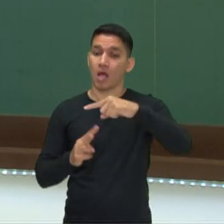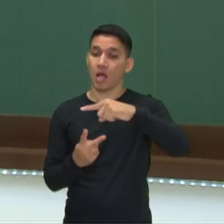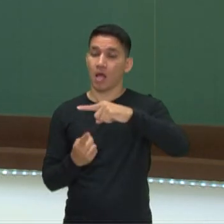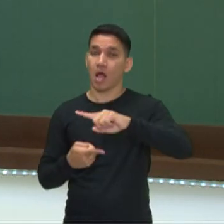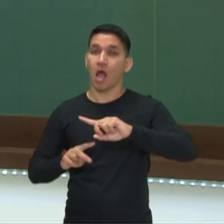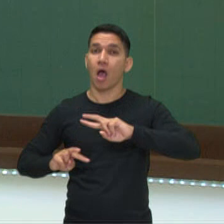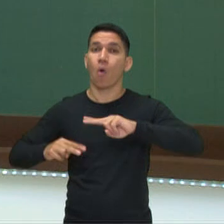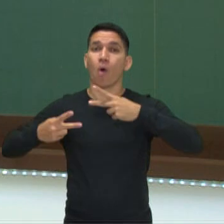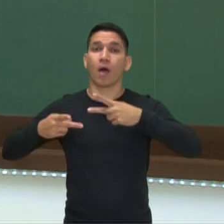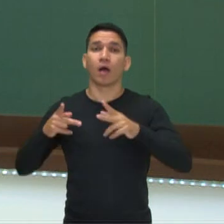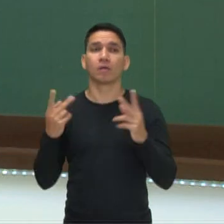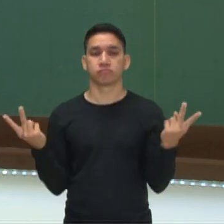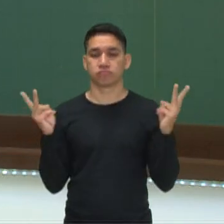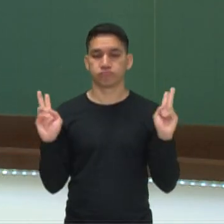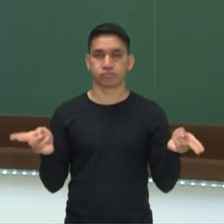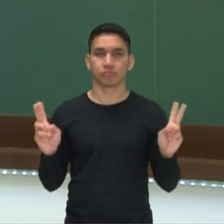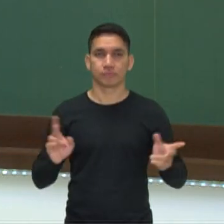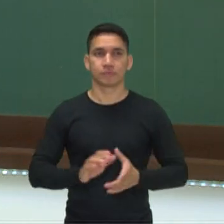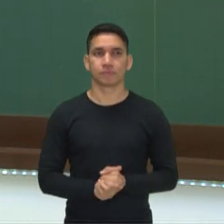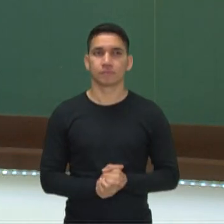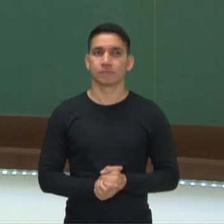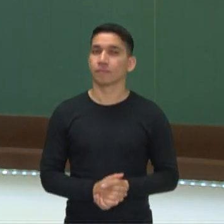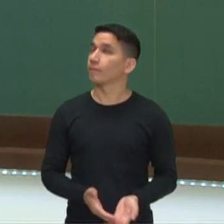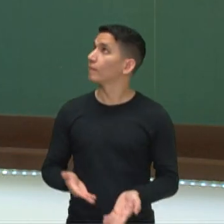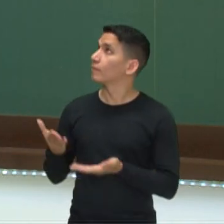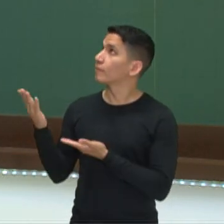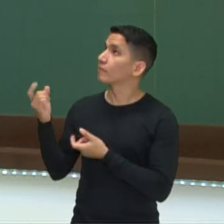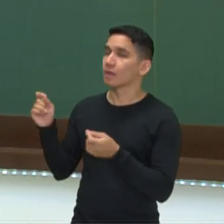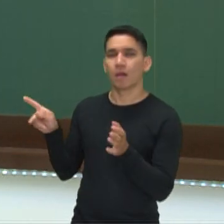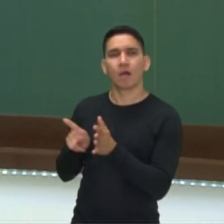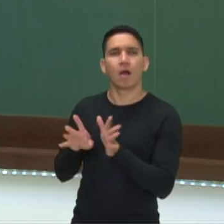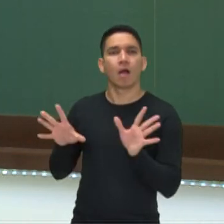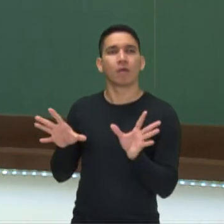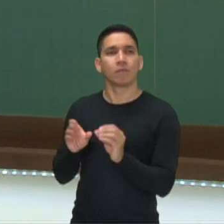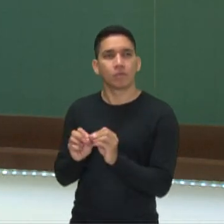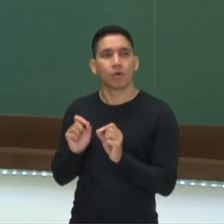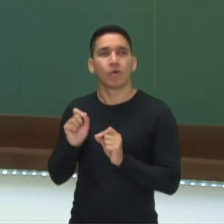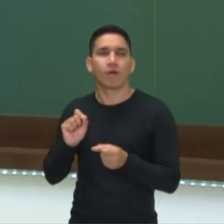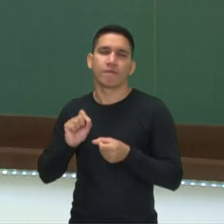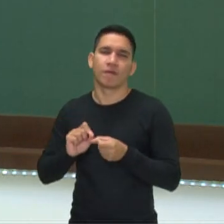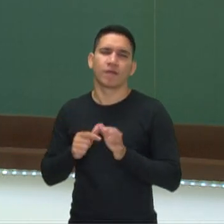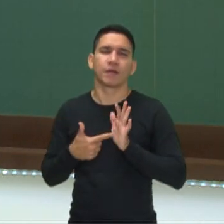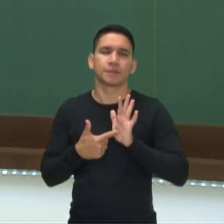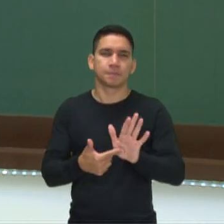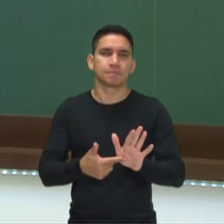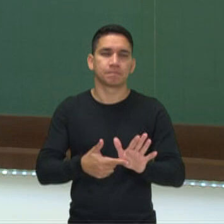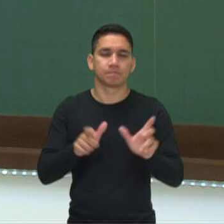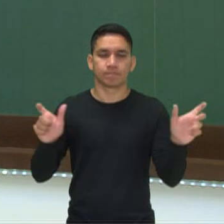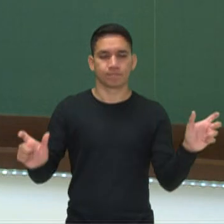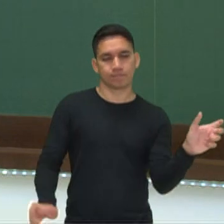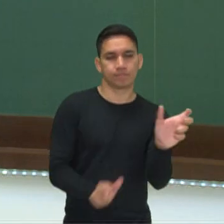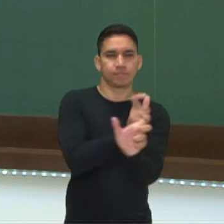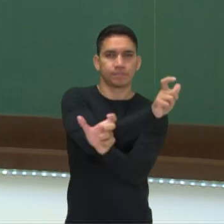em ambos os lados, tá bom? Nesse segundo acaba simplificando e ela acaba aparecendo no primeiro membro.